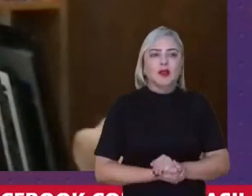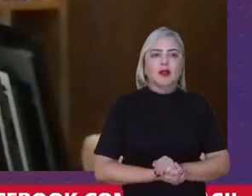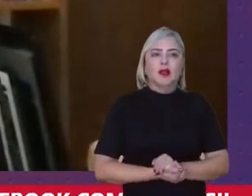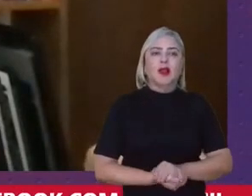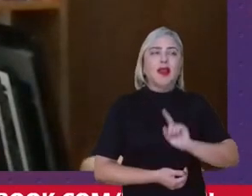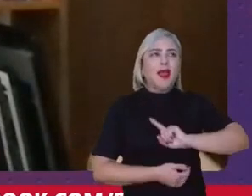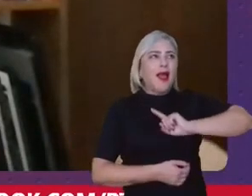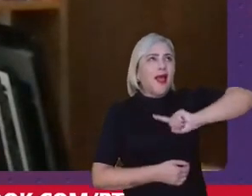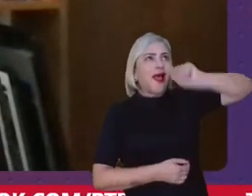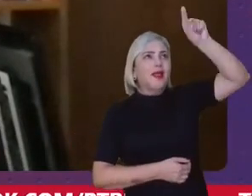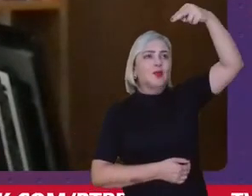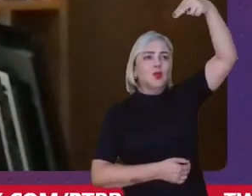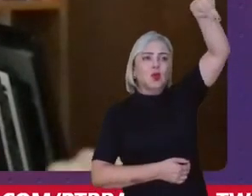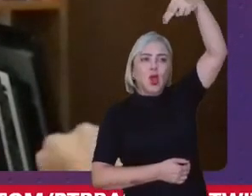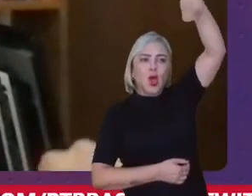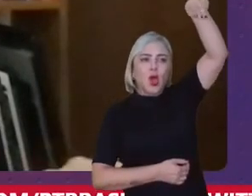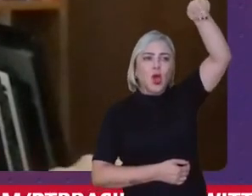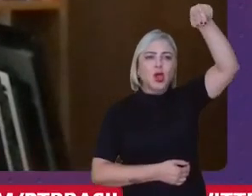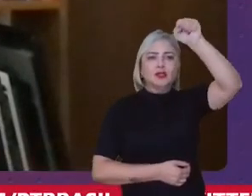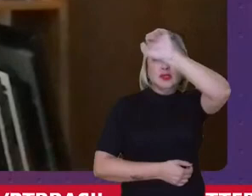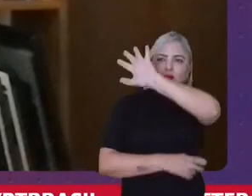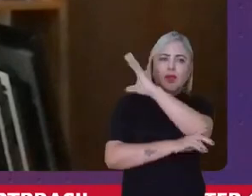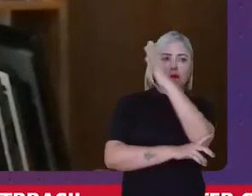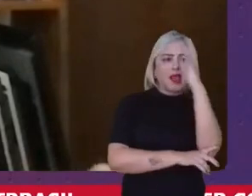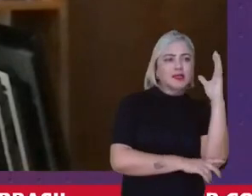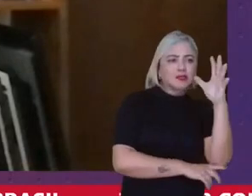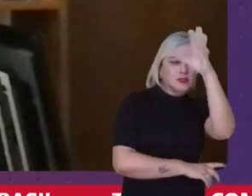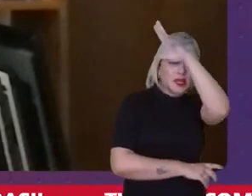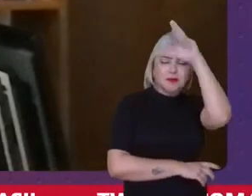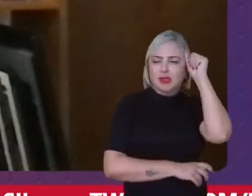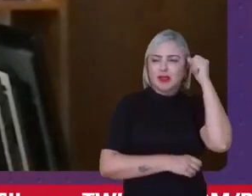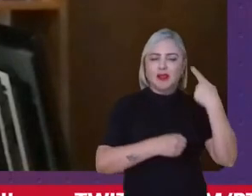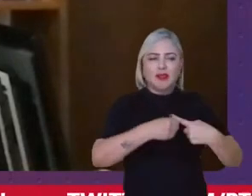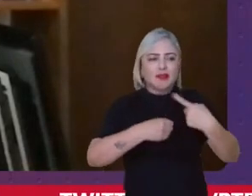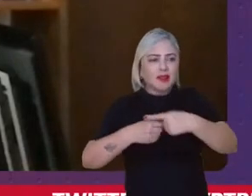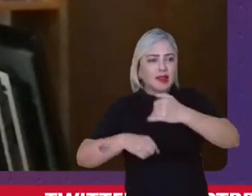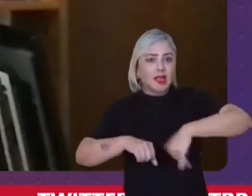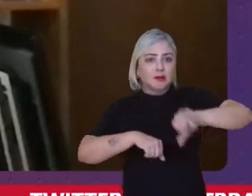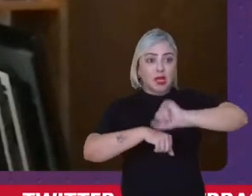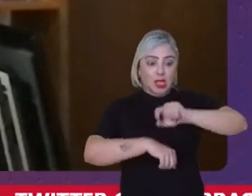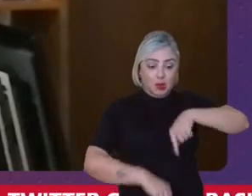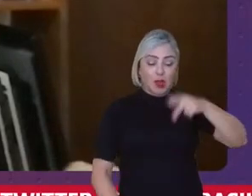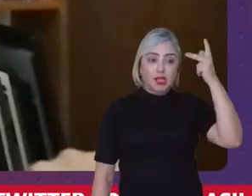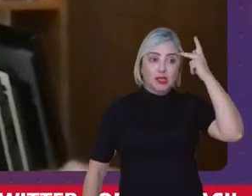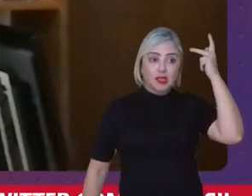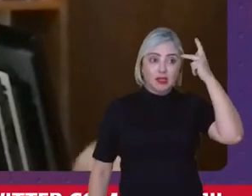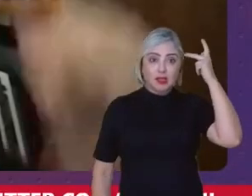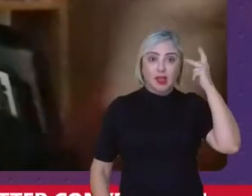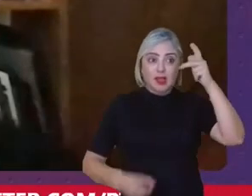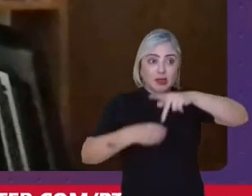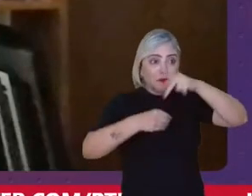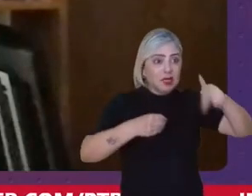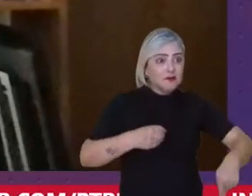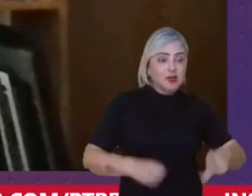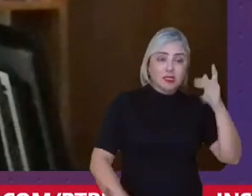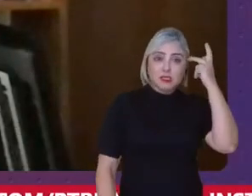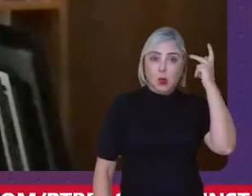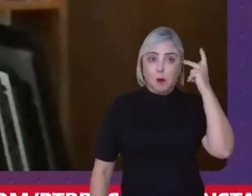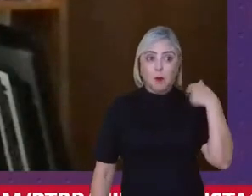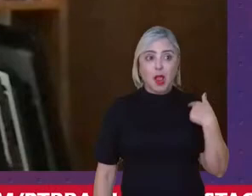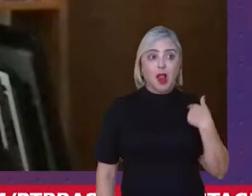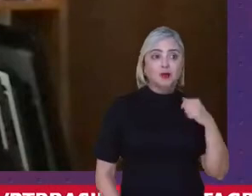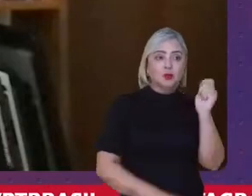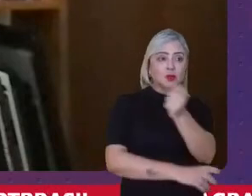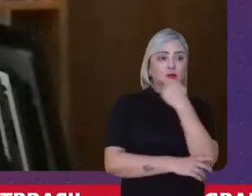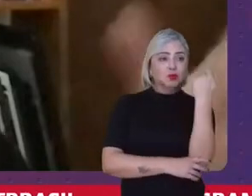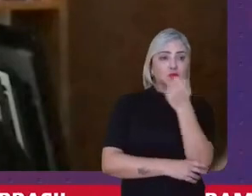Ilha do Marajó, ele funciona na Amazônia, ele funciona nas grandes cidades, como eu estou aqui em São Paulo, funciona na periferia de São Paulo, funciona no Rio Grande